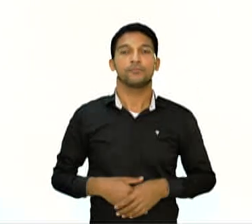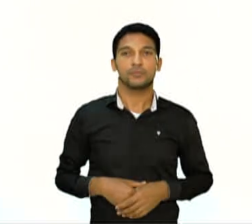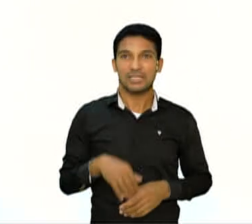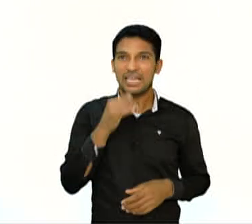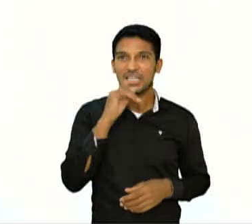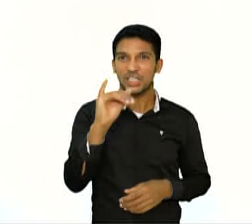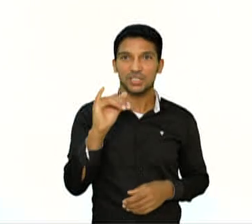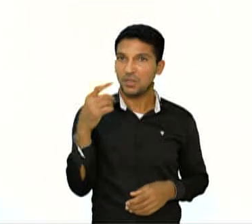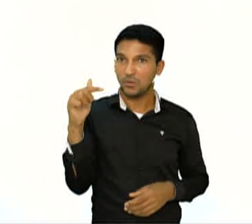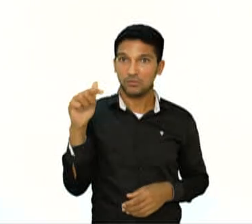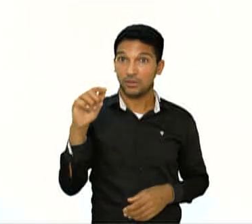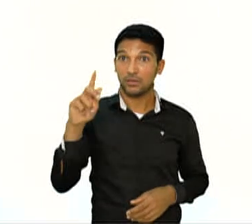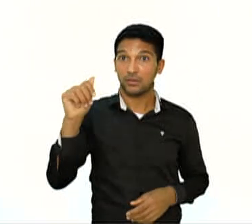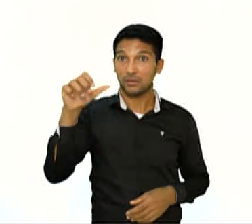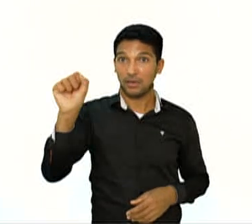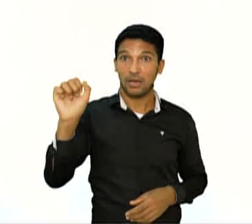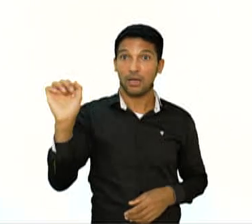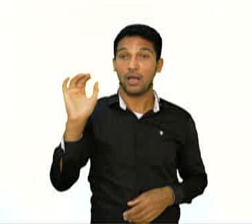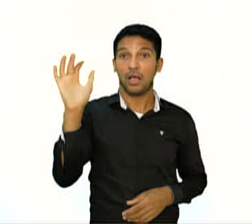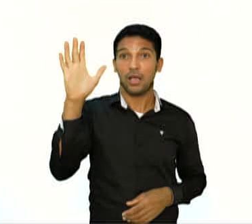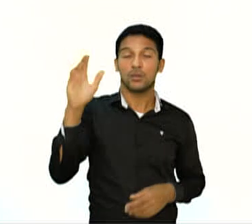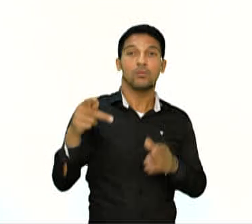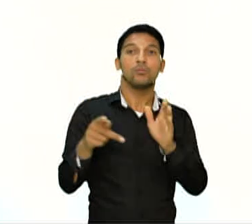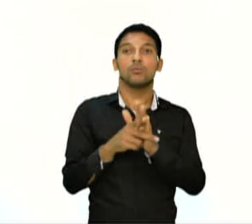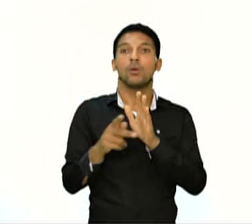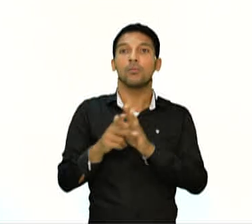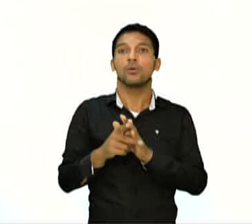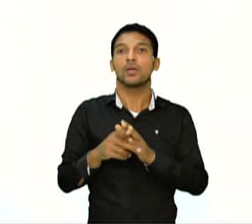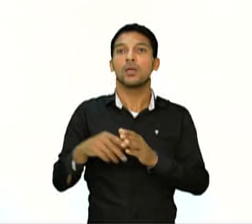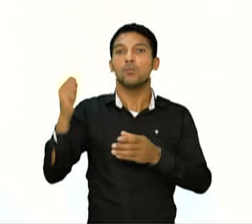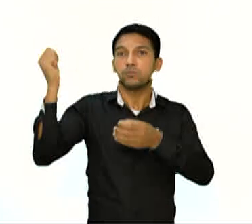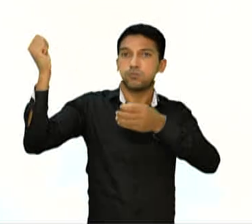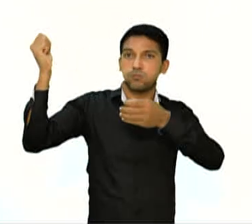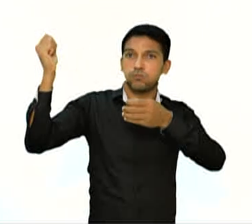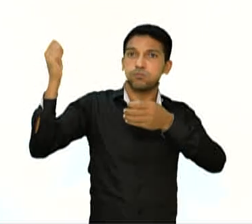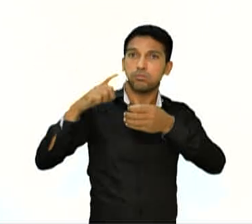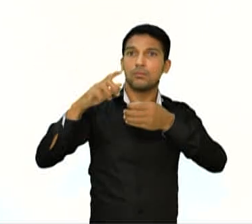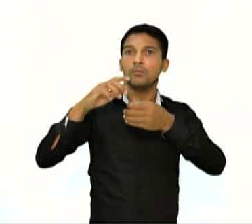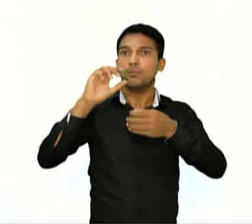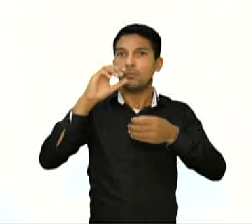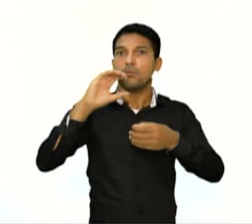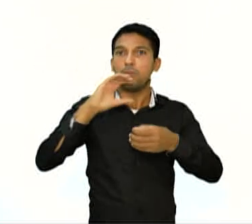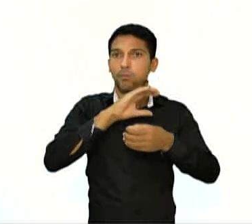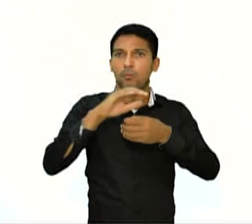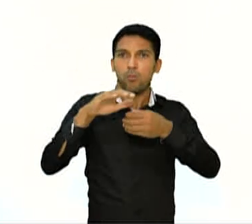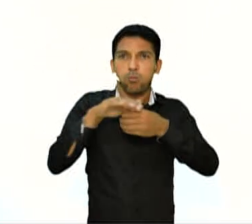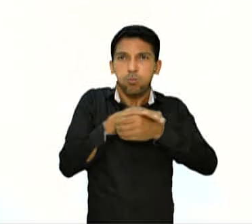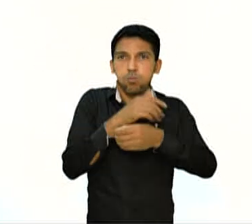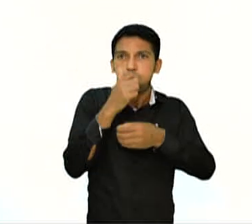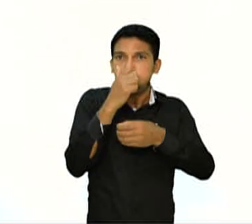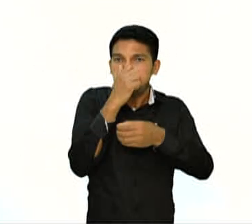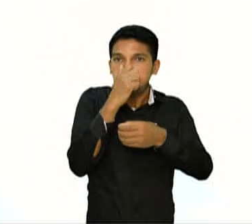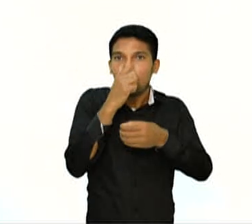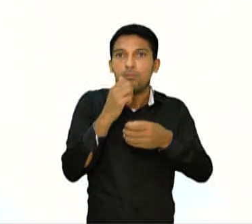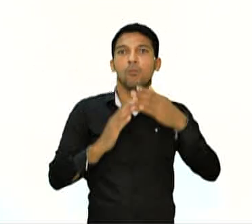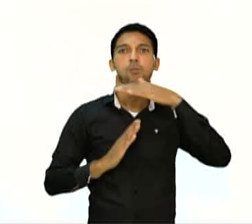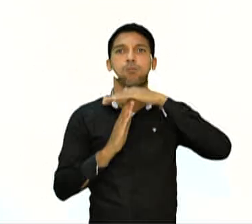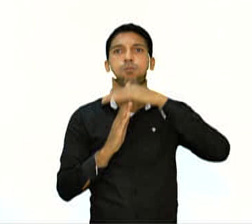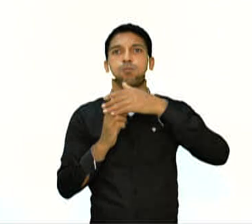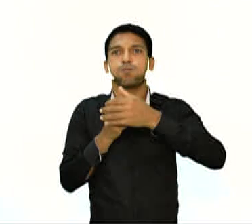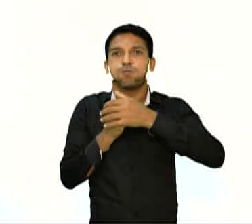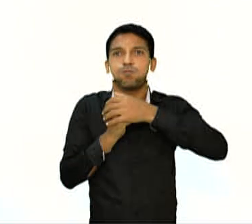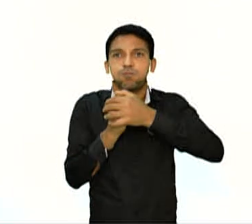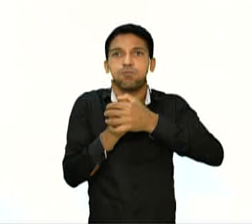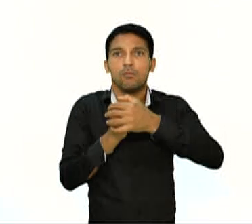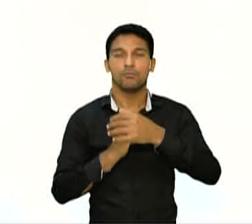D, ambos são válidos por se compararem vantagens e riscos na opção por essa forma de geração de energia.